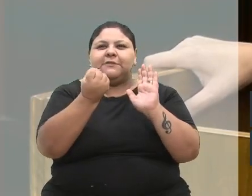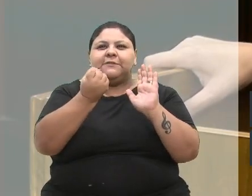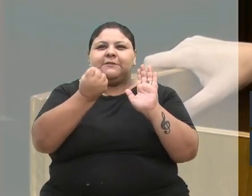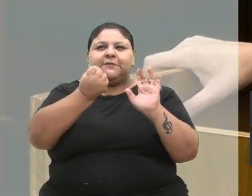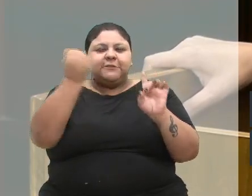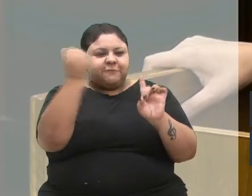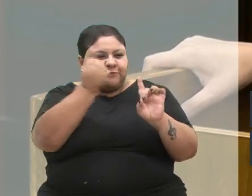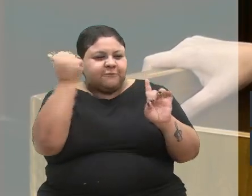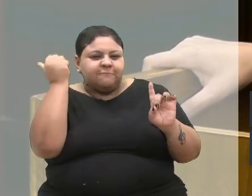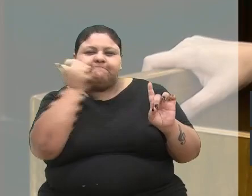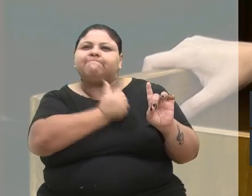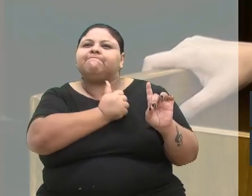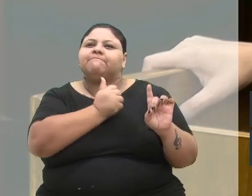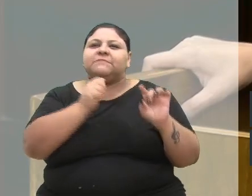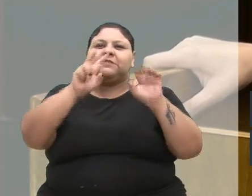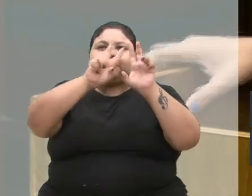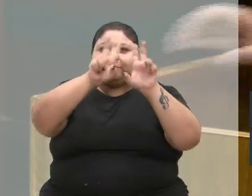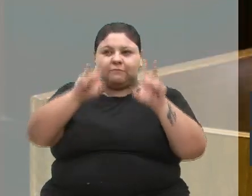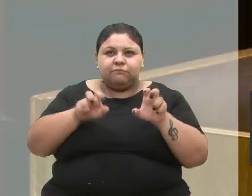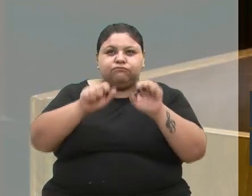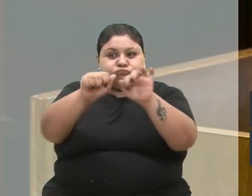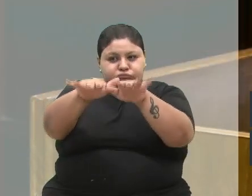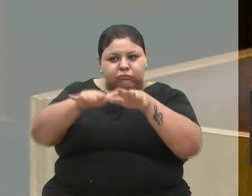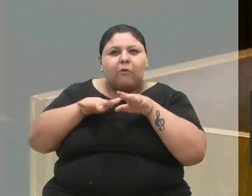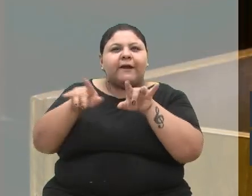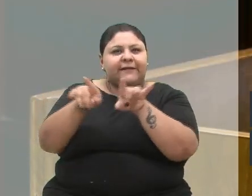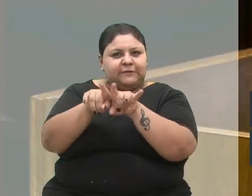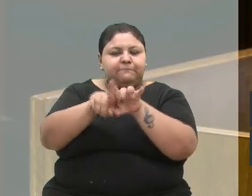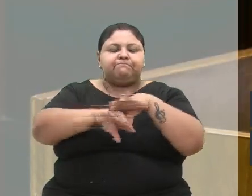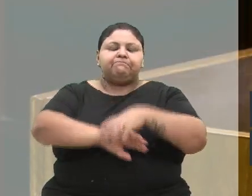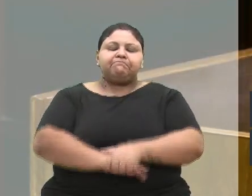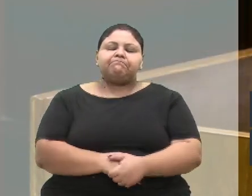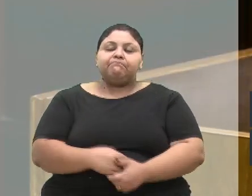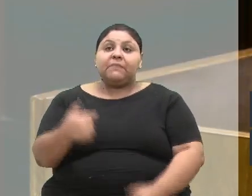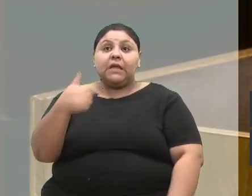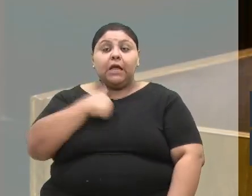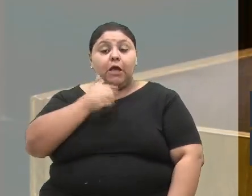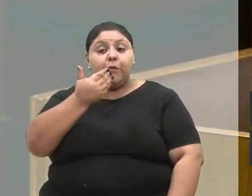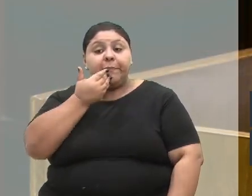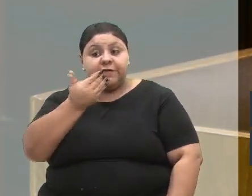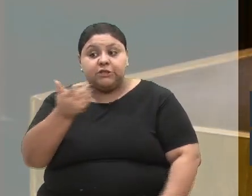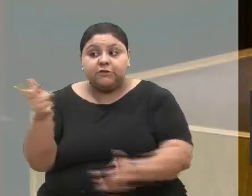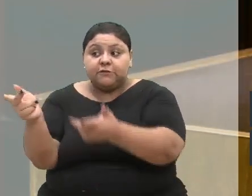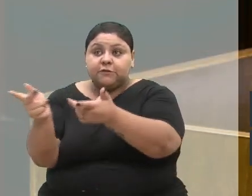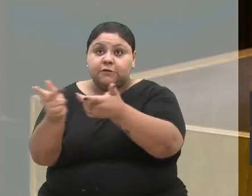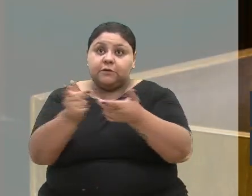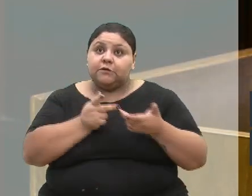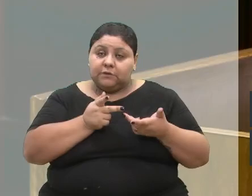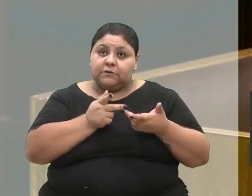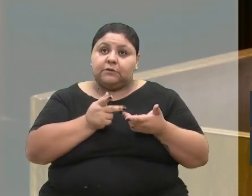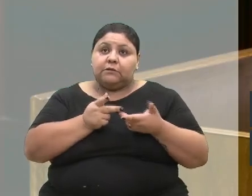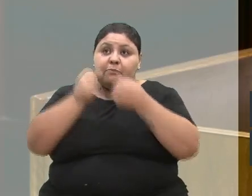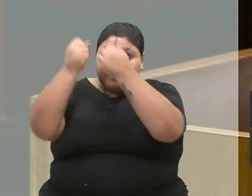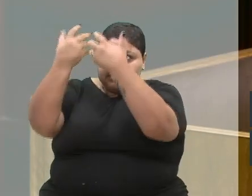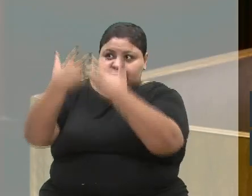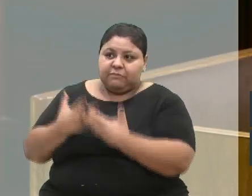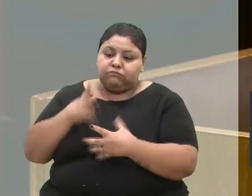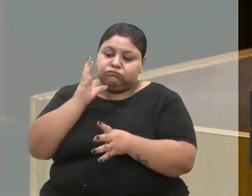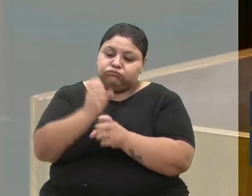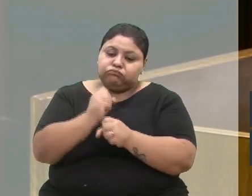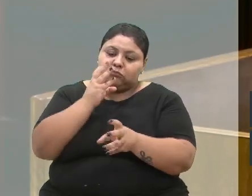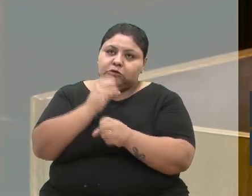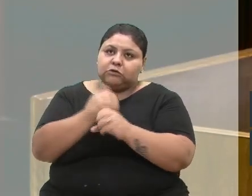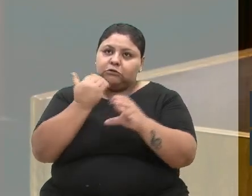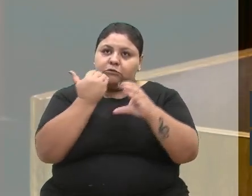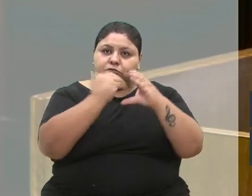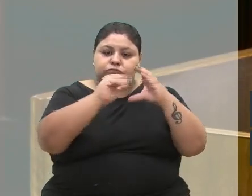nível nacional, enquanto Congresso, né? Mas eu pedi e vim aqui visitá-los para fazer uma prestação de contas, né, das nossas